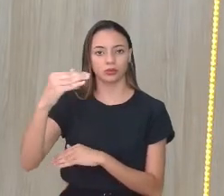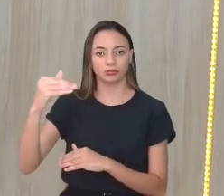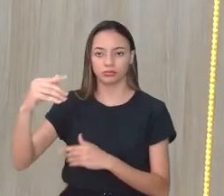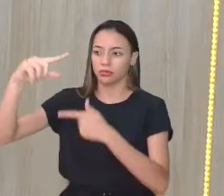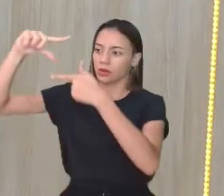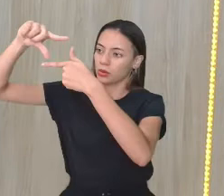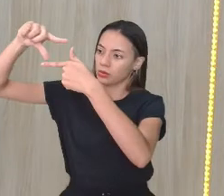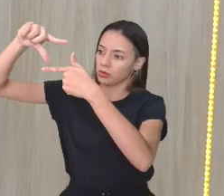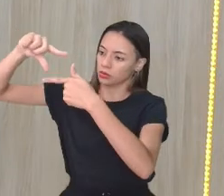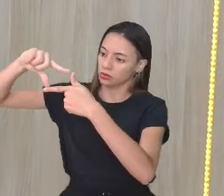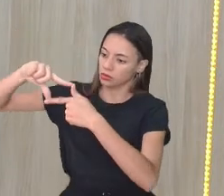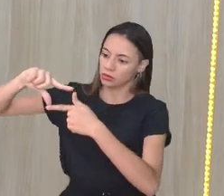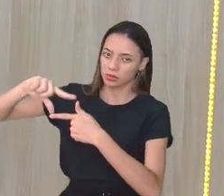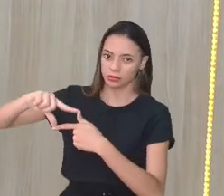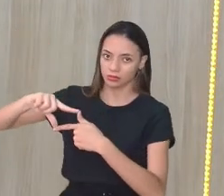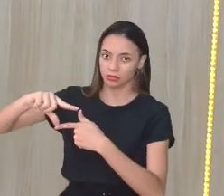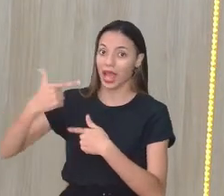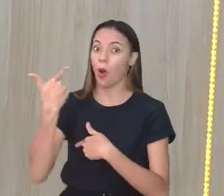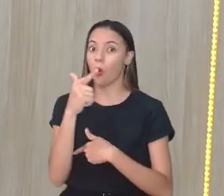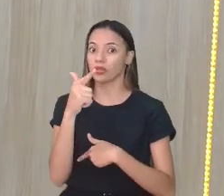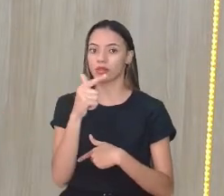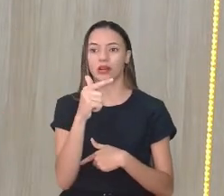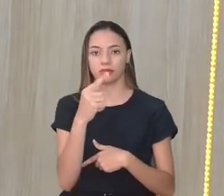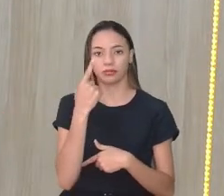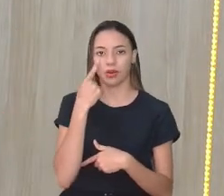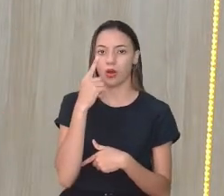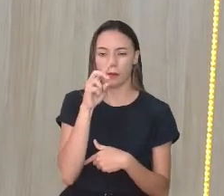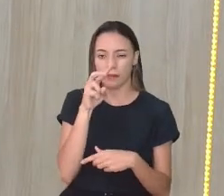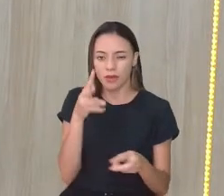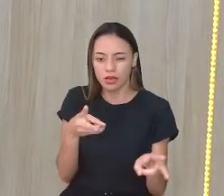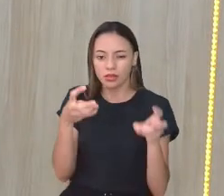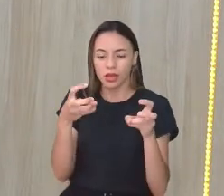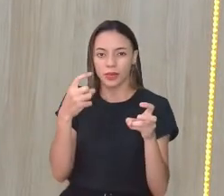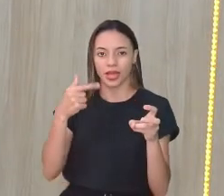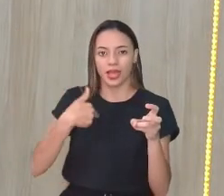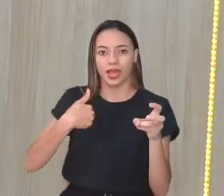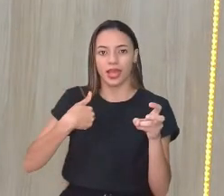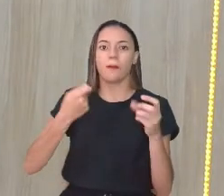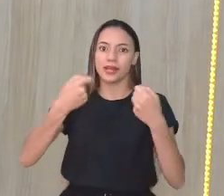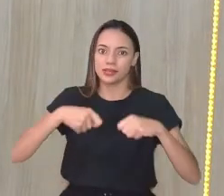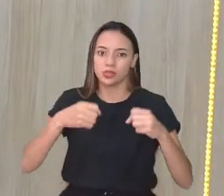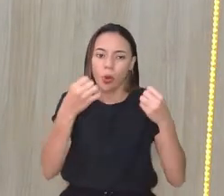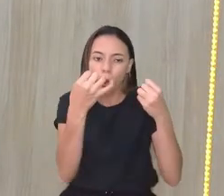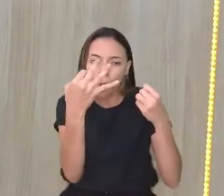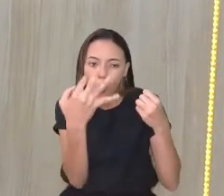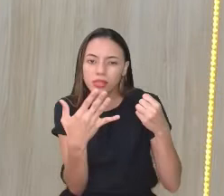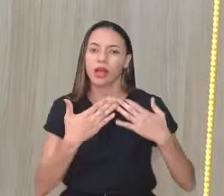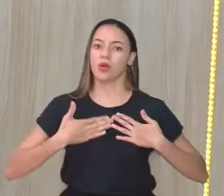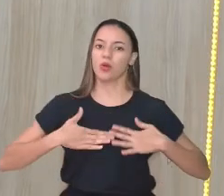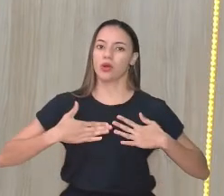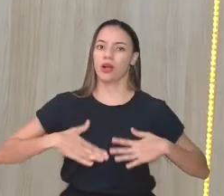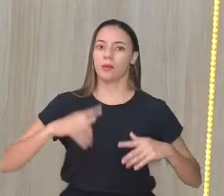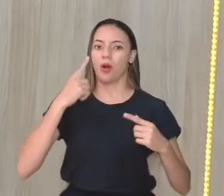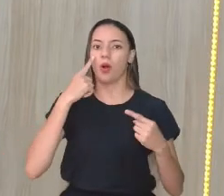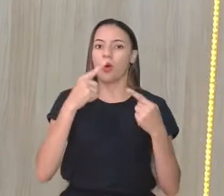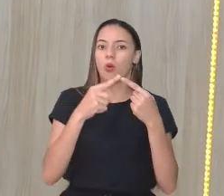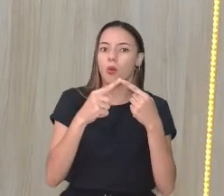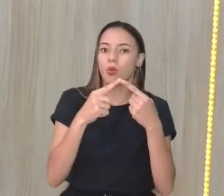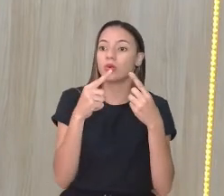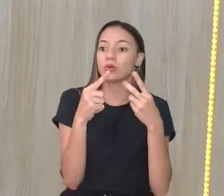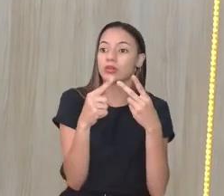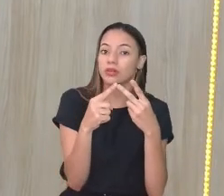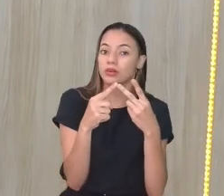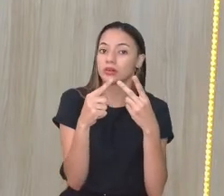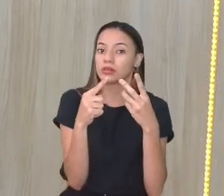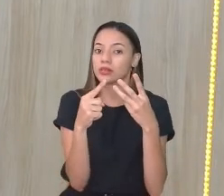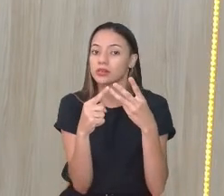iguais. Essa outra aqui, observe que eu tenho que parar e contar com calma, né? Ou seja, 1, 2,